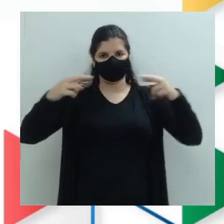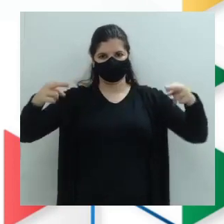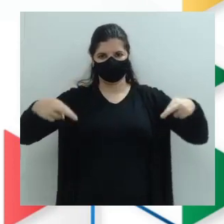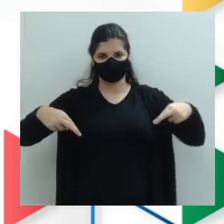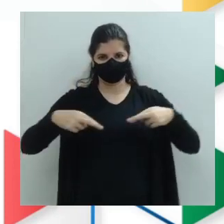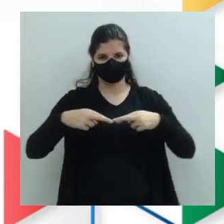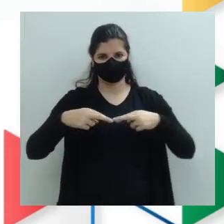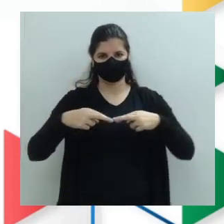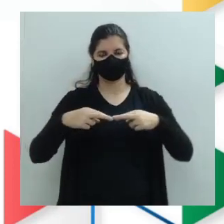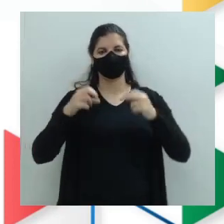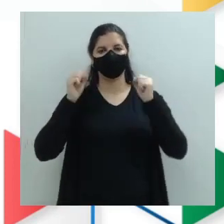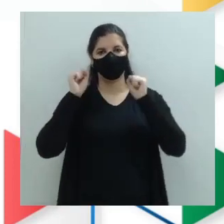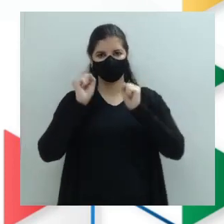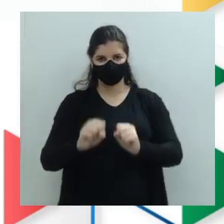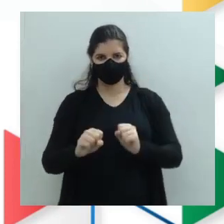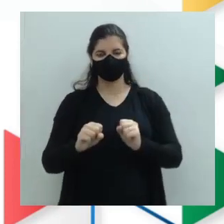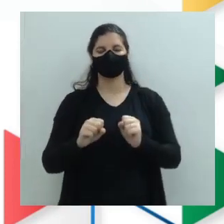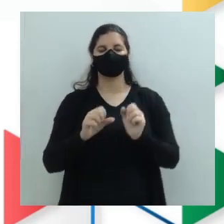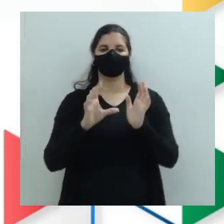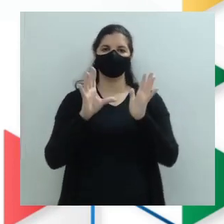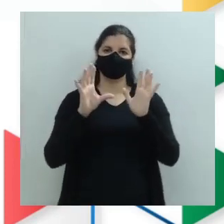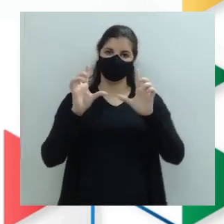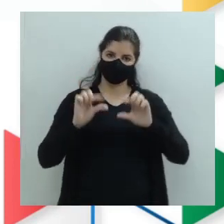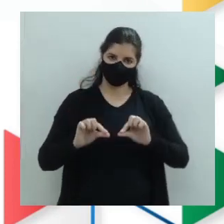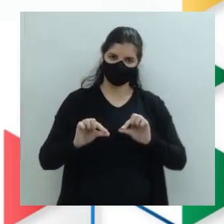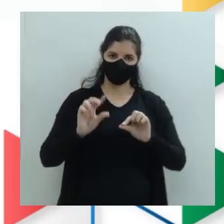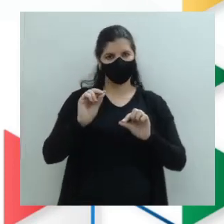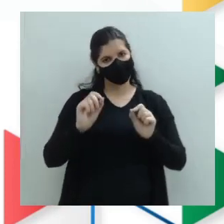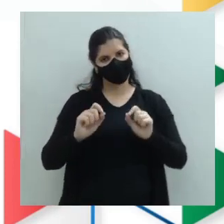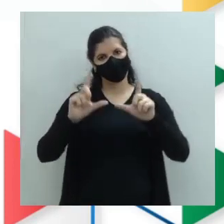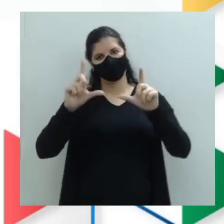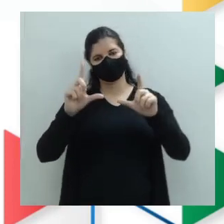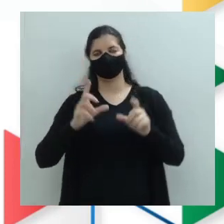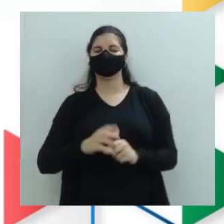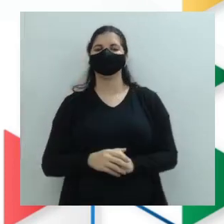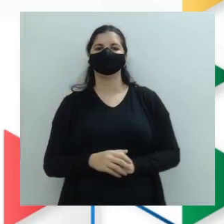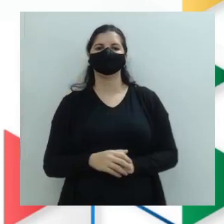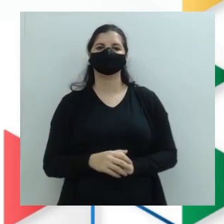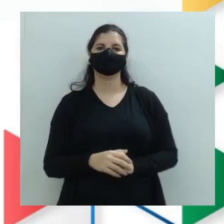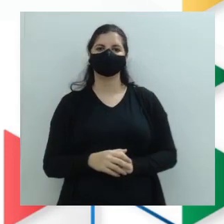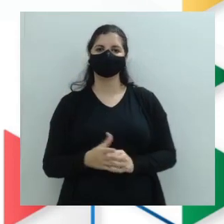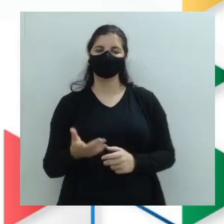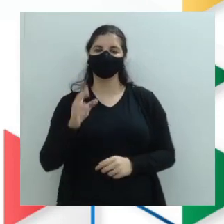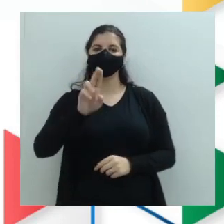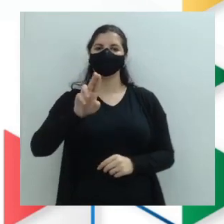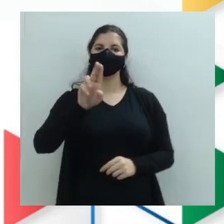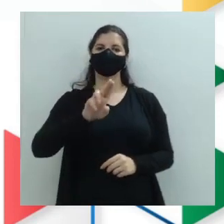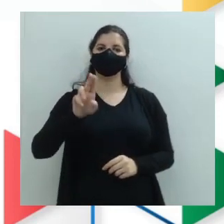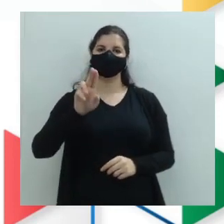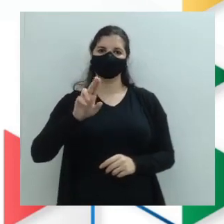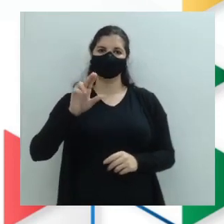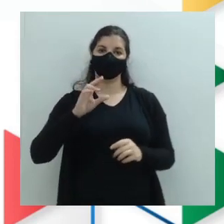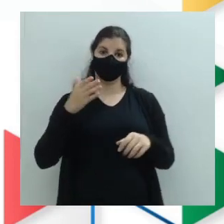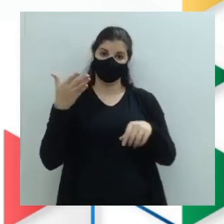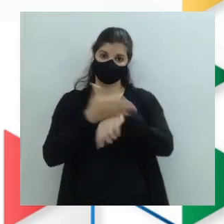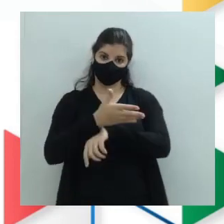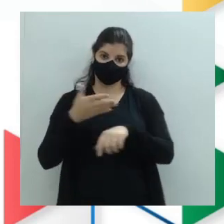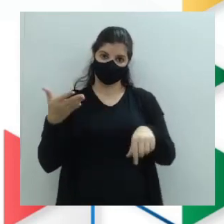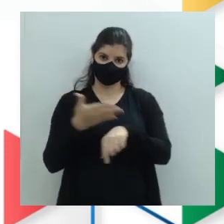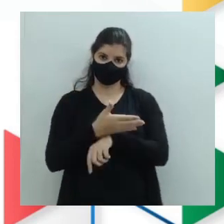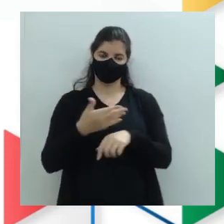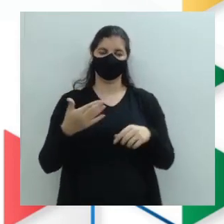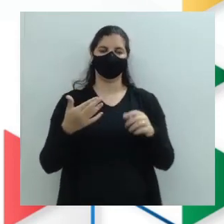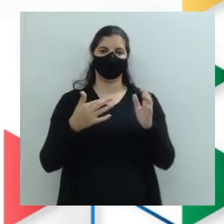circuito elétrico ele pode se encontrar desligado ou ligado. Então, sendo usado ali nas entradas de